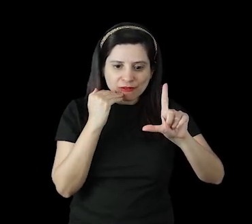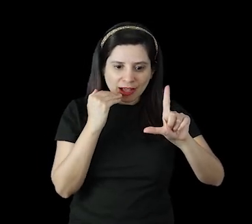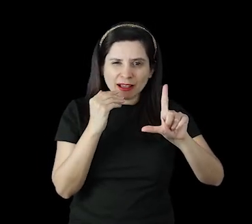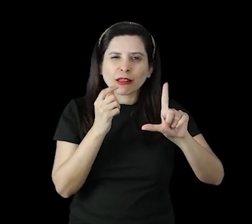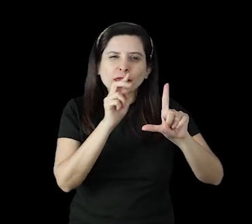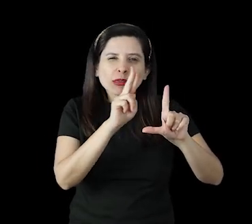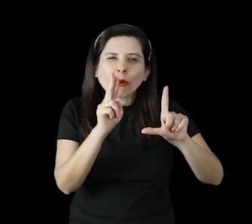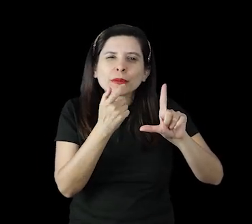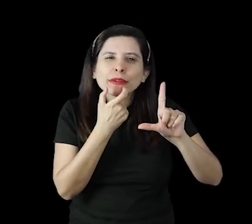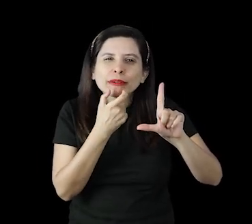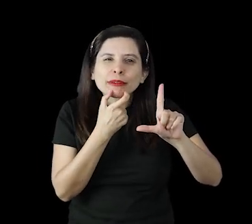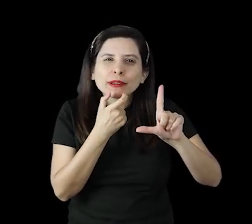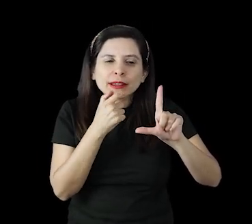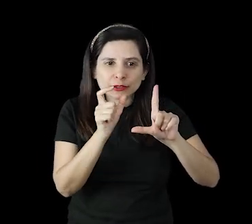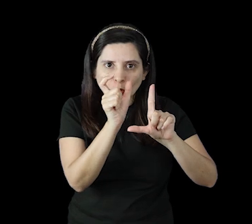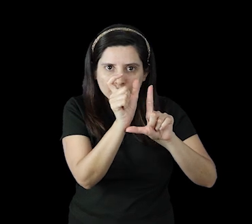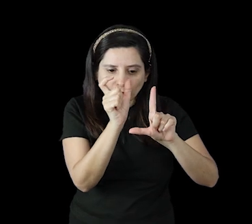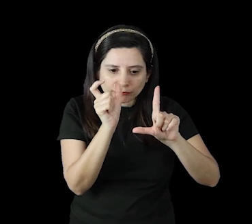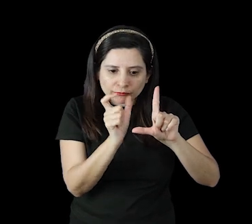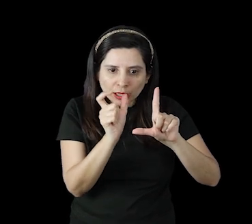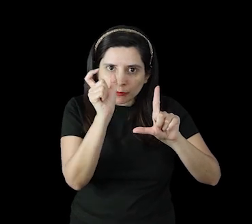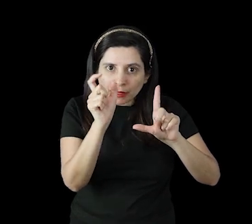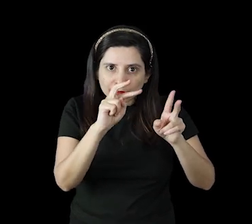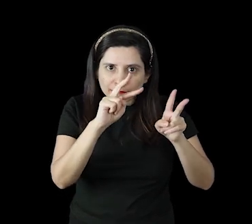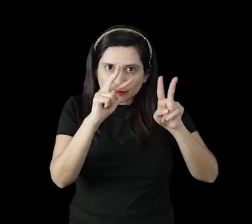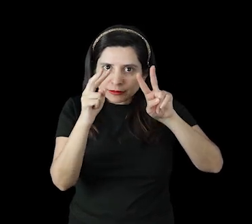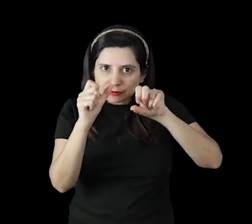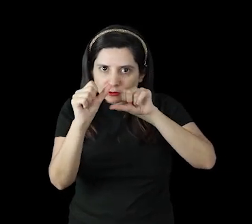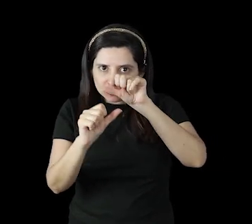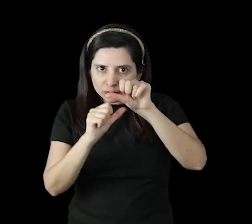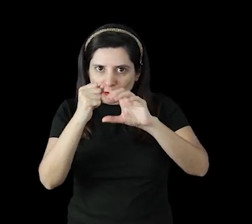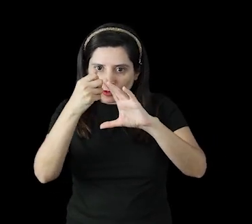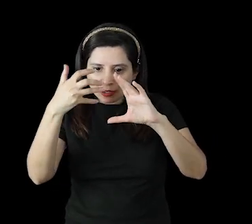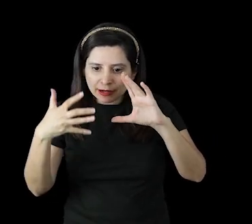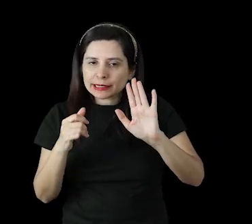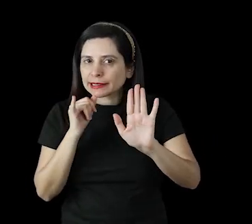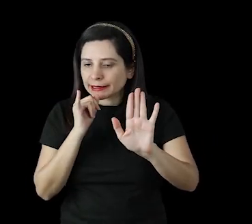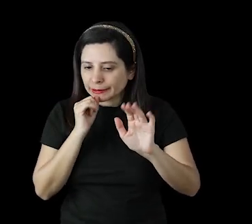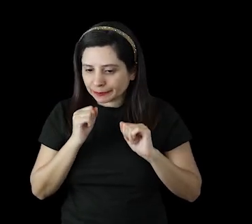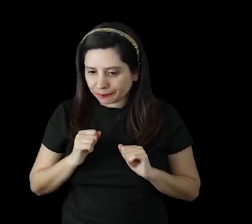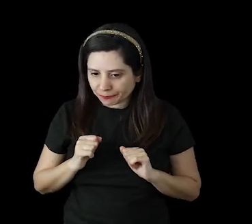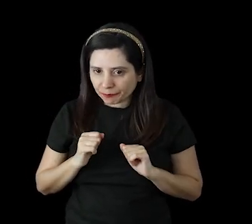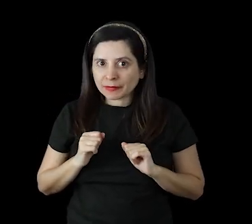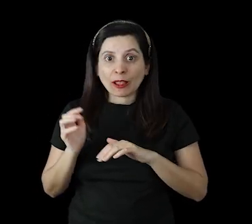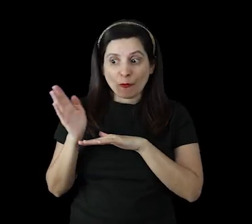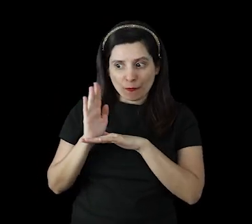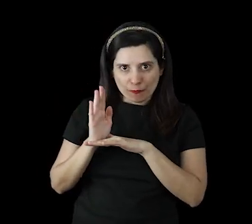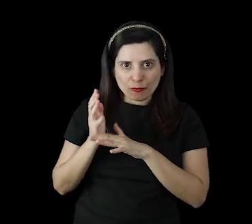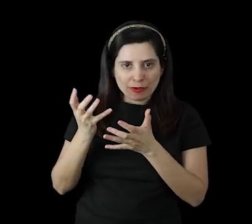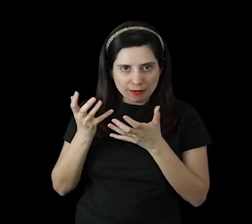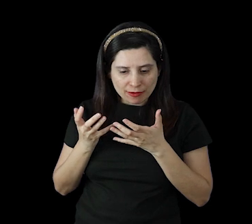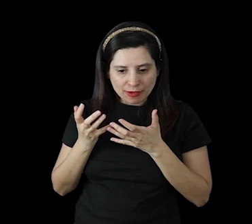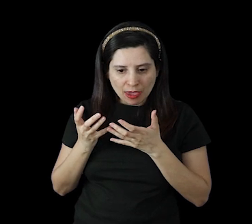é força. Então, o que que você tem que fazer? Você tem que transformar uma característica, vamos dizer que você está construindo um filme que você quer